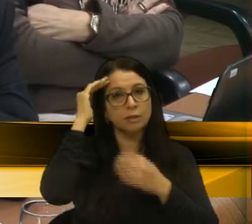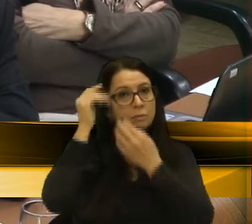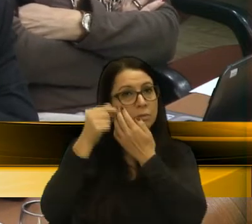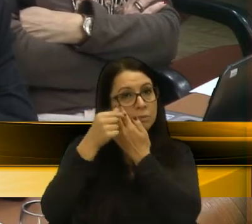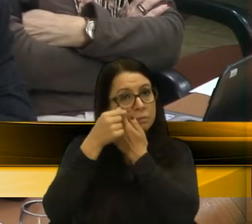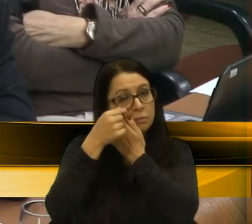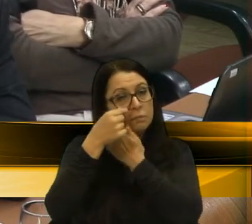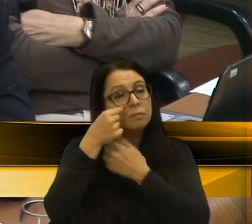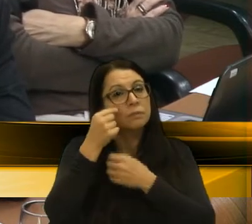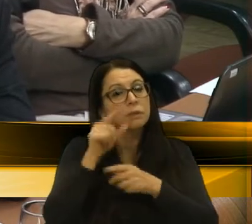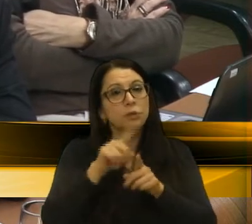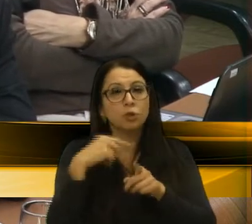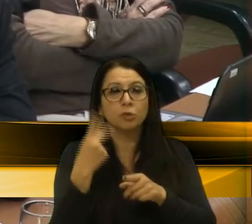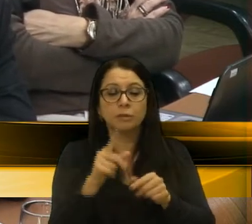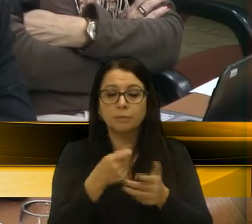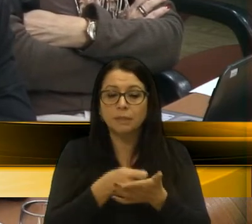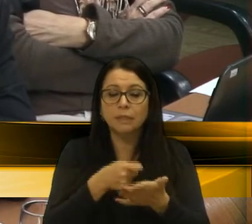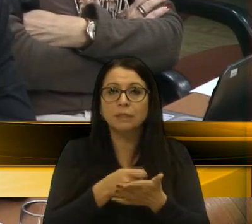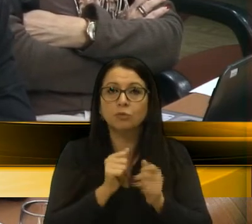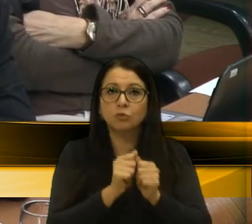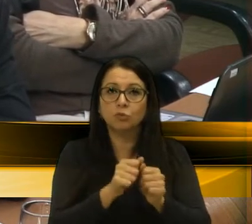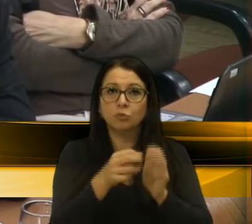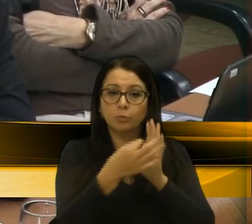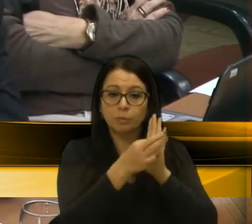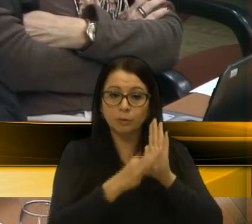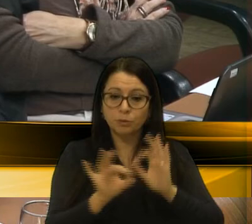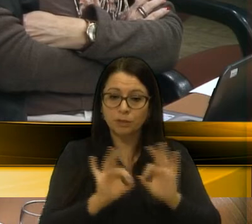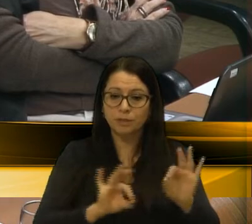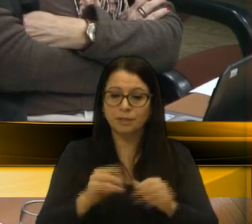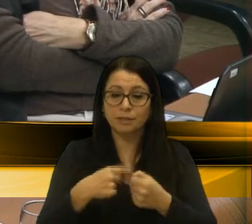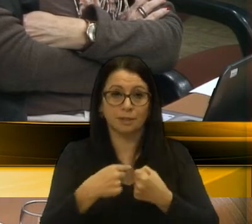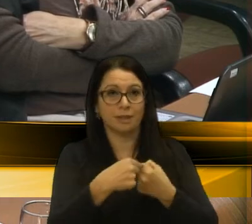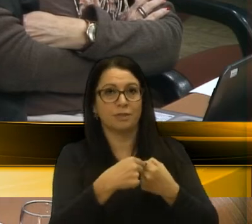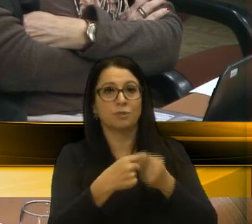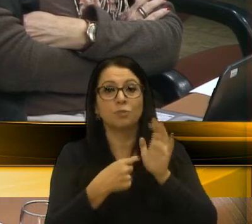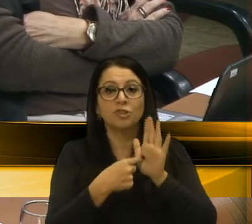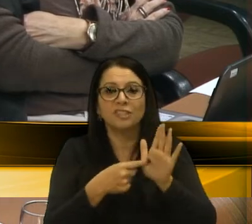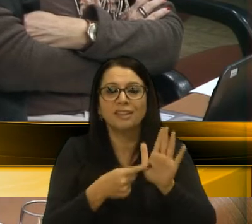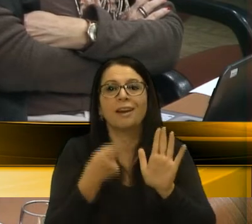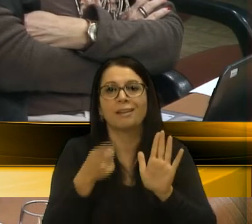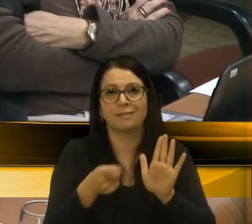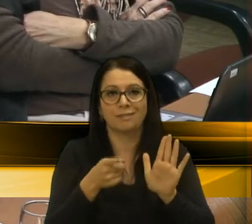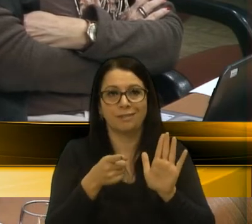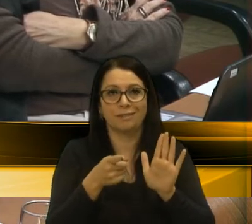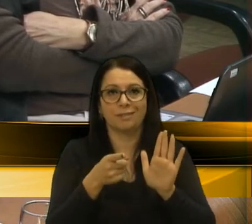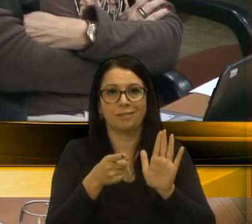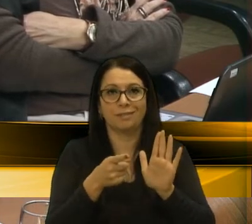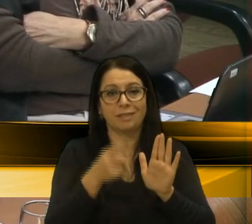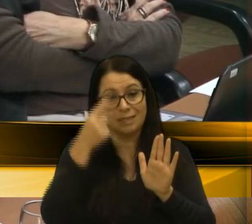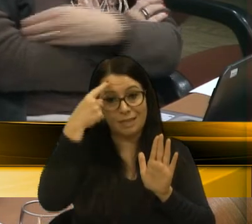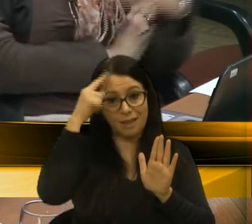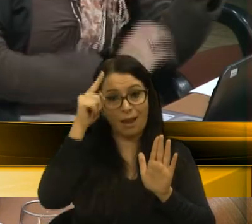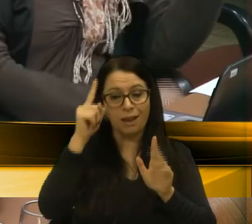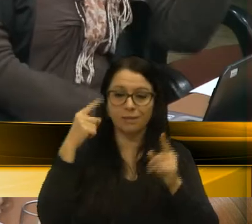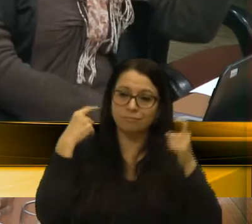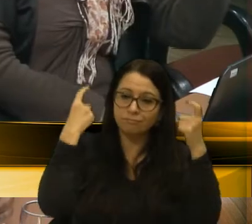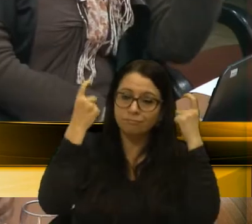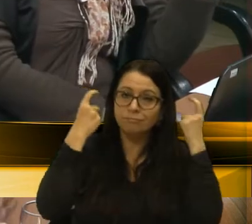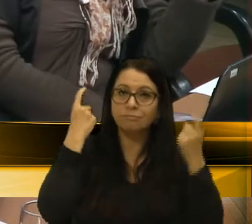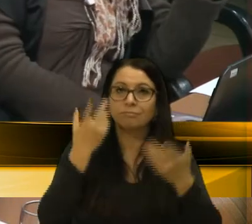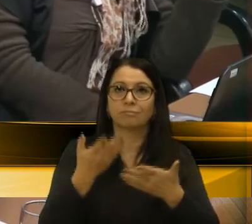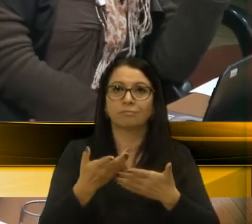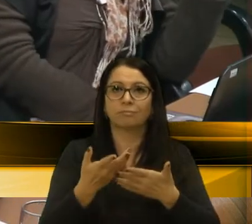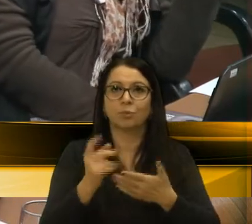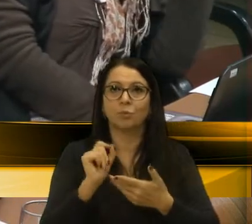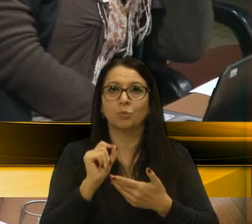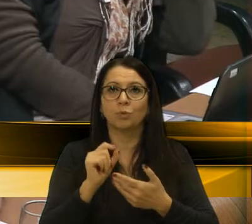que tanto estamos tentando, através do plano diretor, trazer essa conjugação de ideias e nos preocupando com